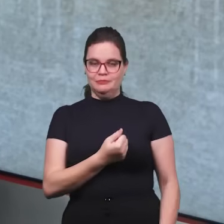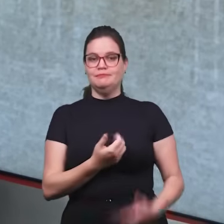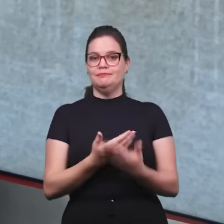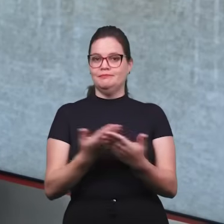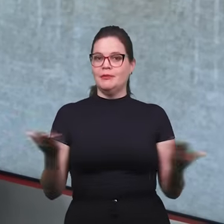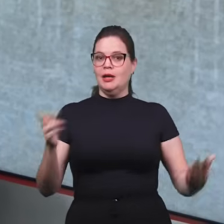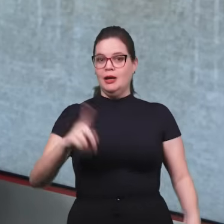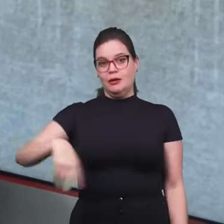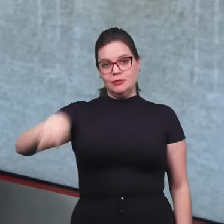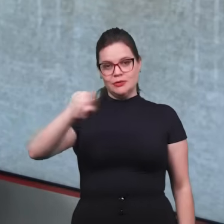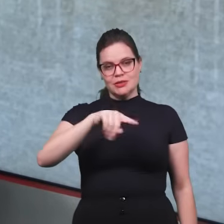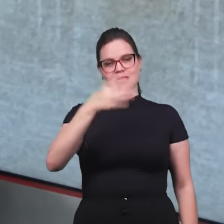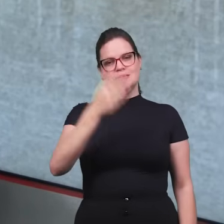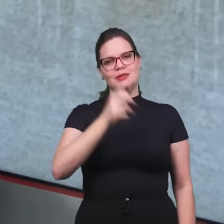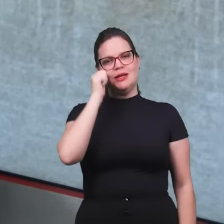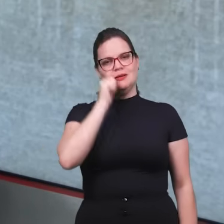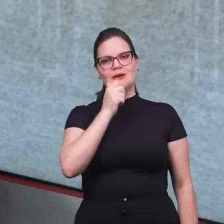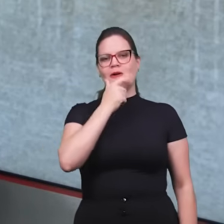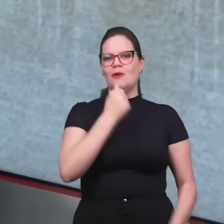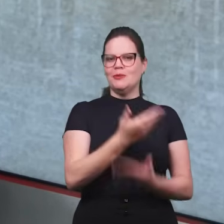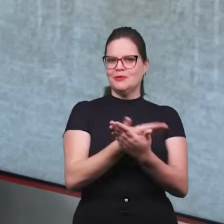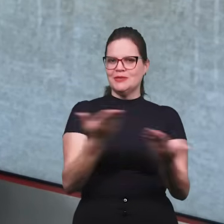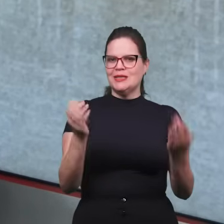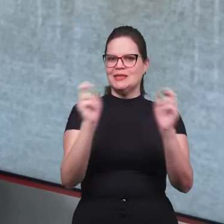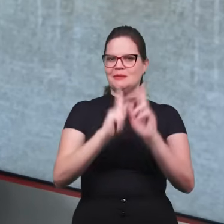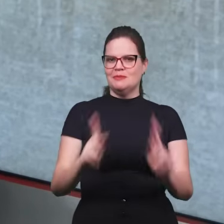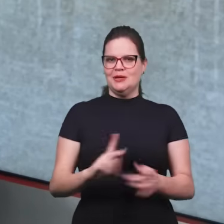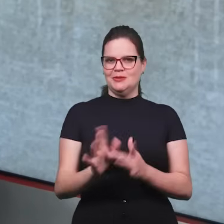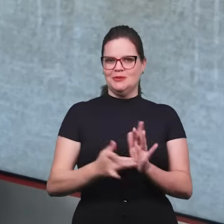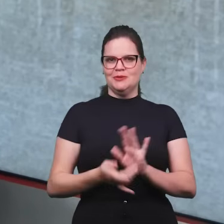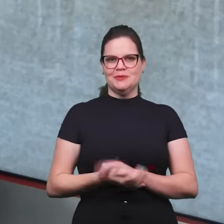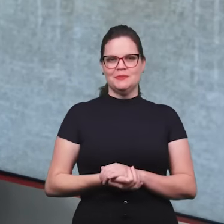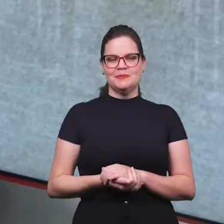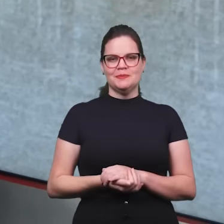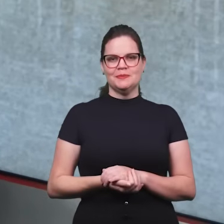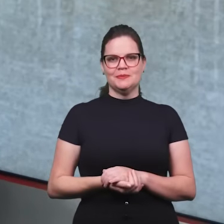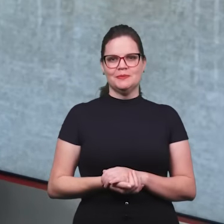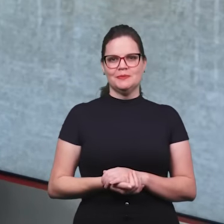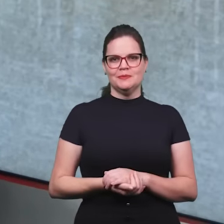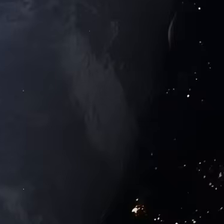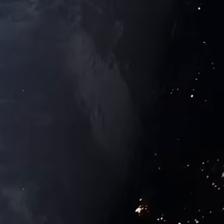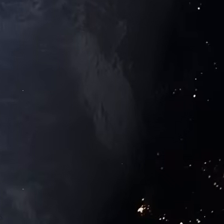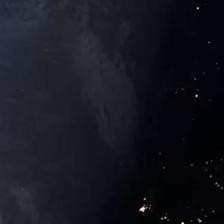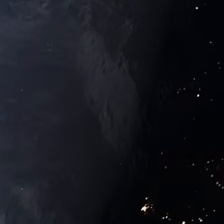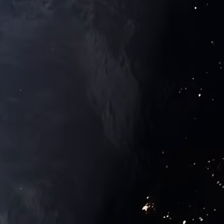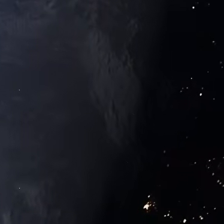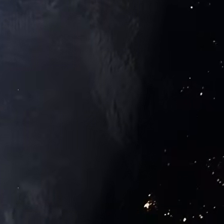e venerar. A você, ao Senhor, à senhora, eu desejo a paz do Senhor Jesus.